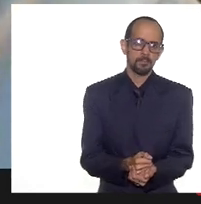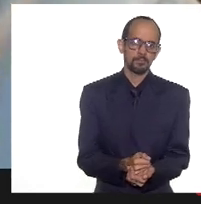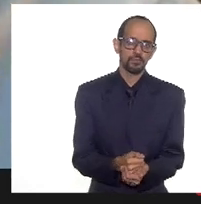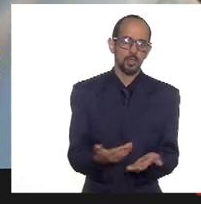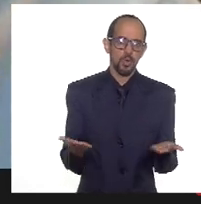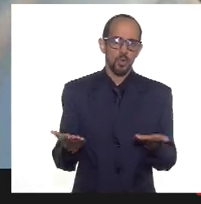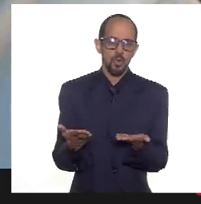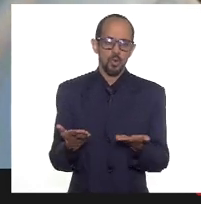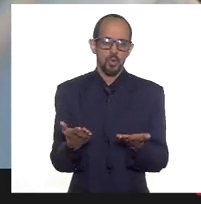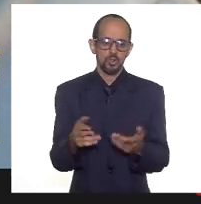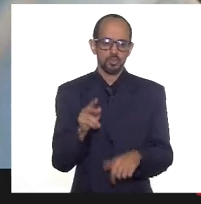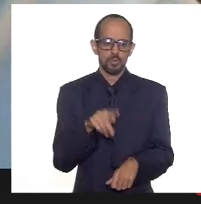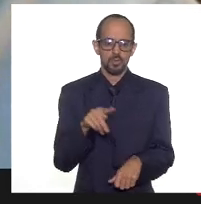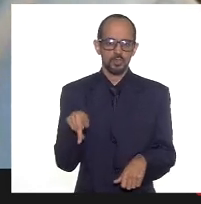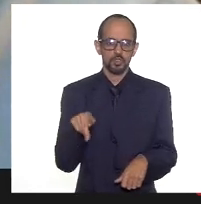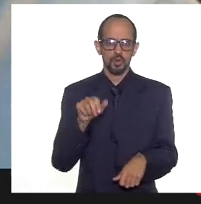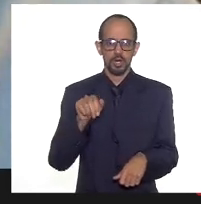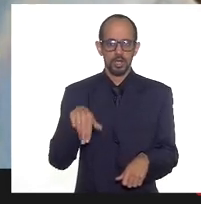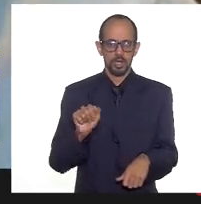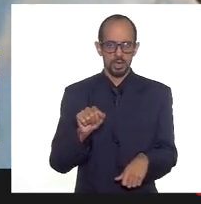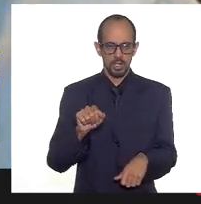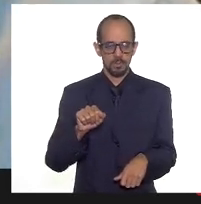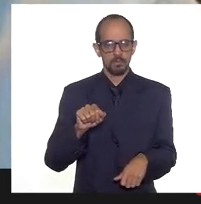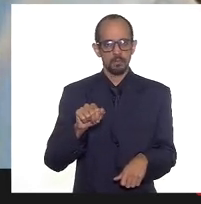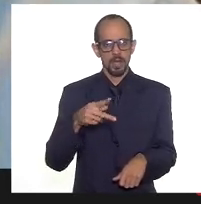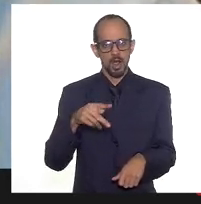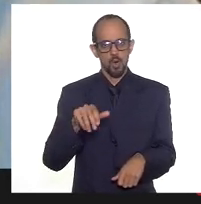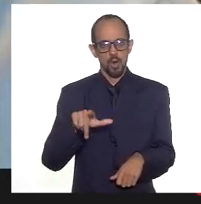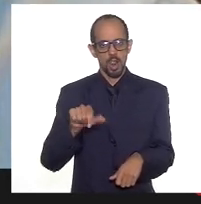Paula Miranda e pela professora Lana Ládio.